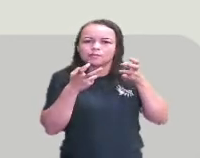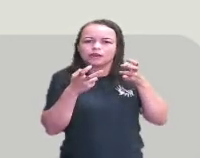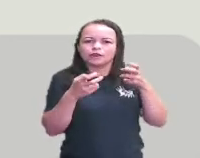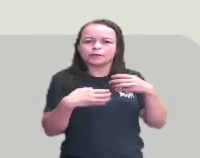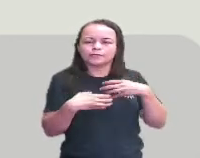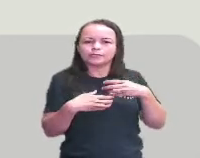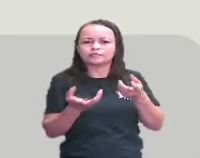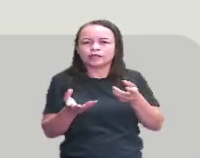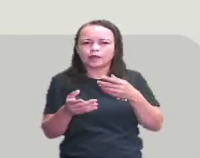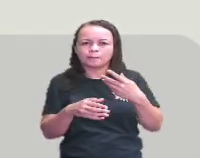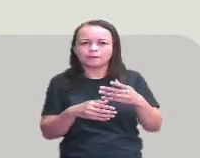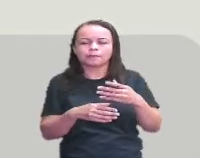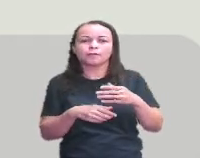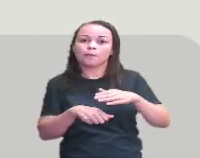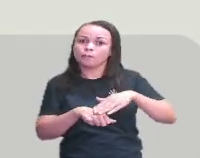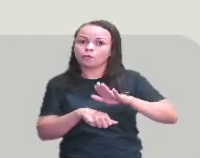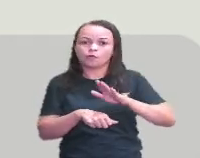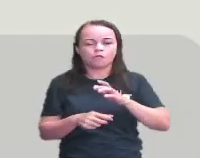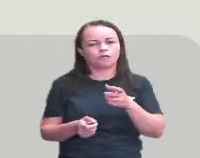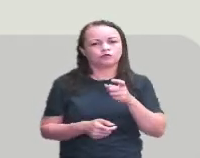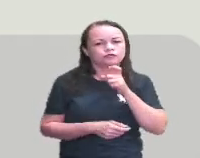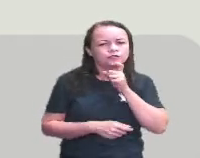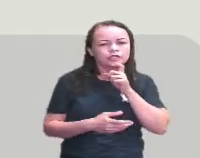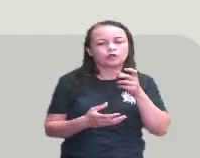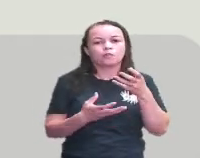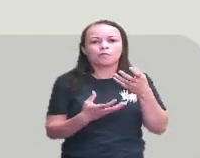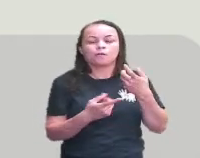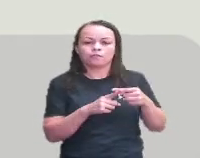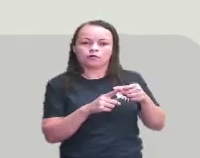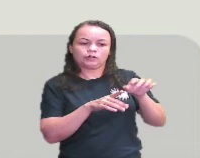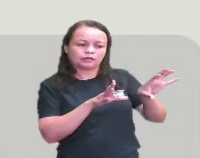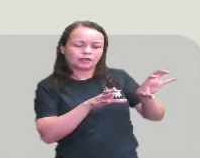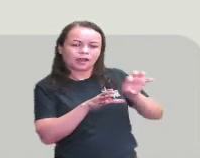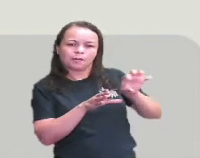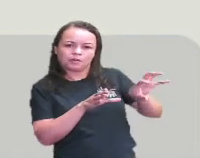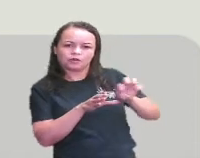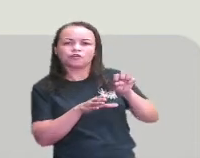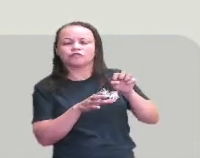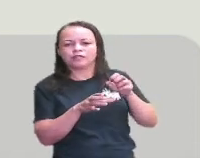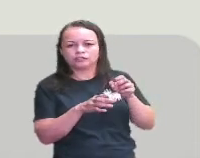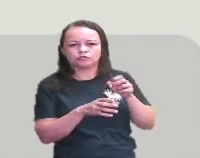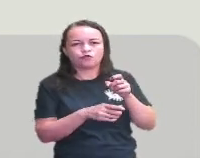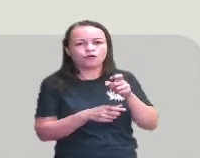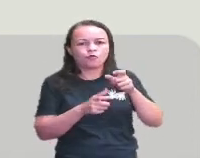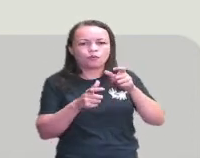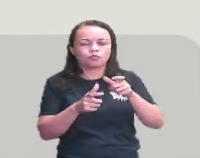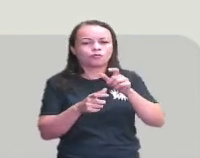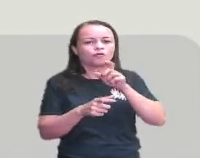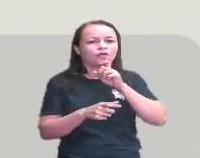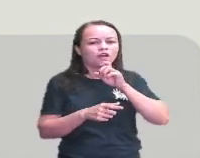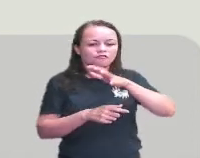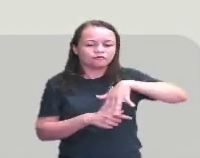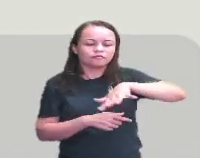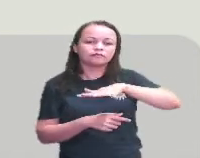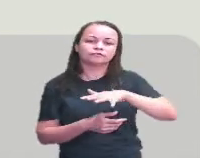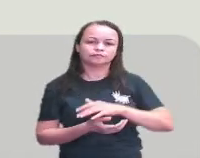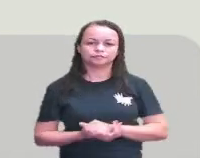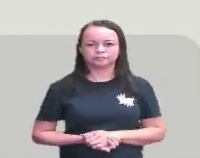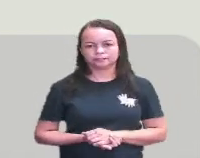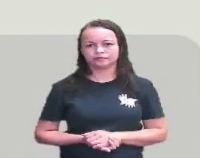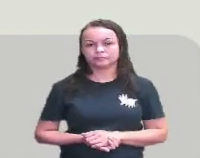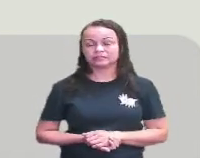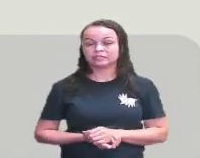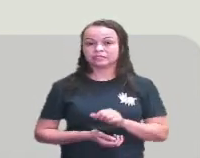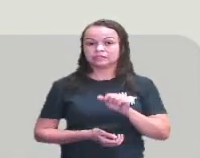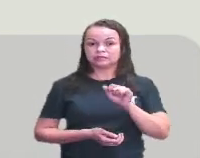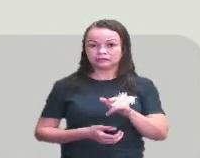ele está bastante frio, porque ele está absorvendo aquela frieza que existe no lugar. E se, ao